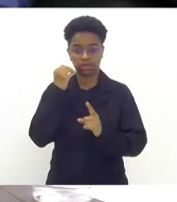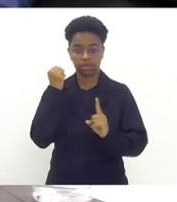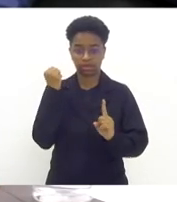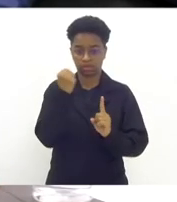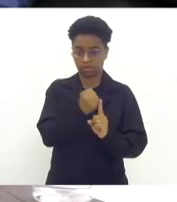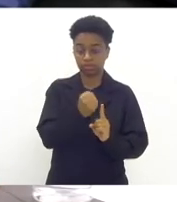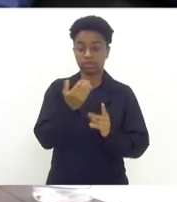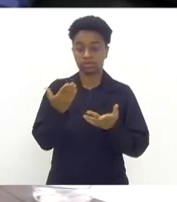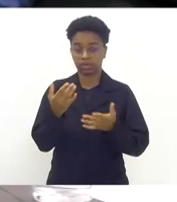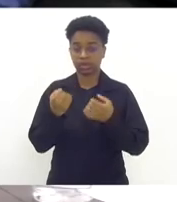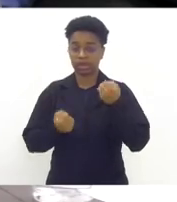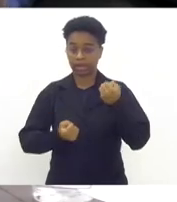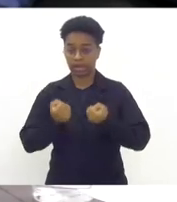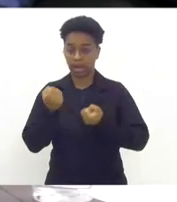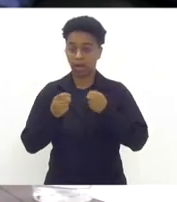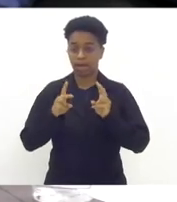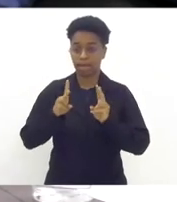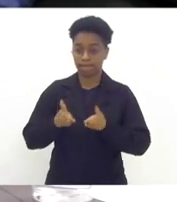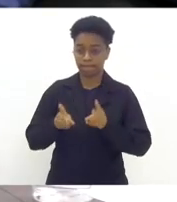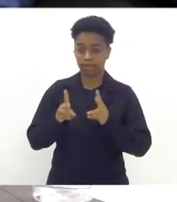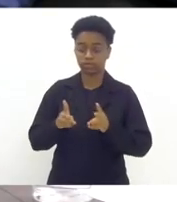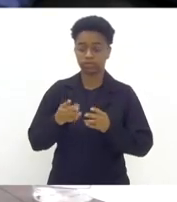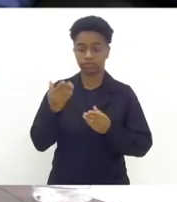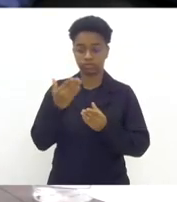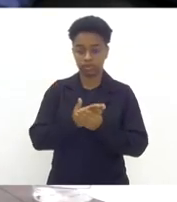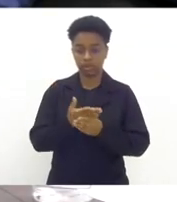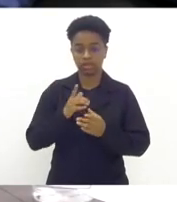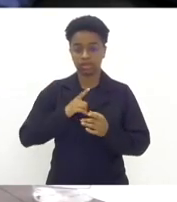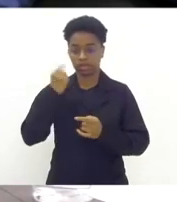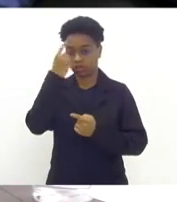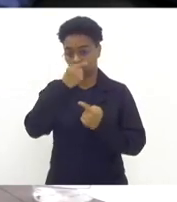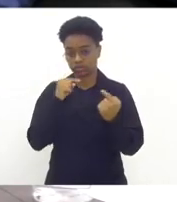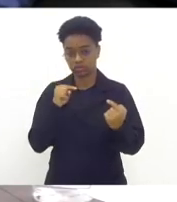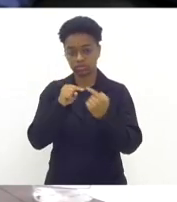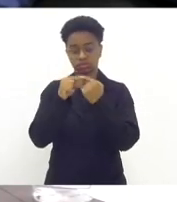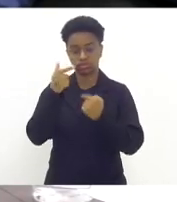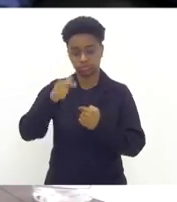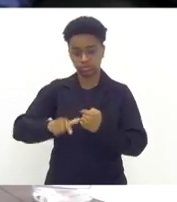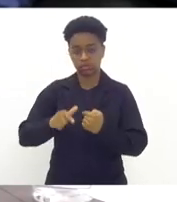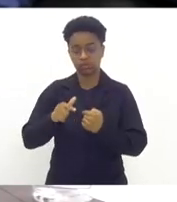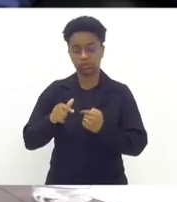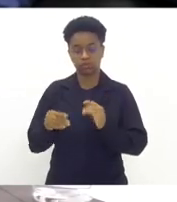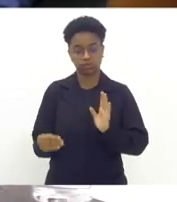veículo do mesmo processo, com reconhecimento fotográfico, novamente me coloca